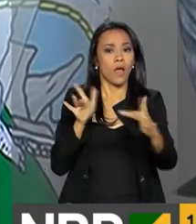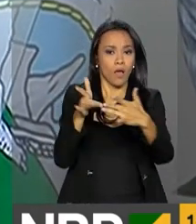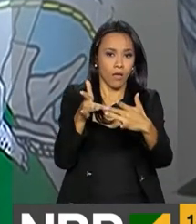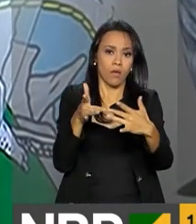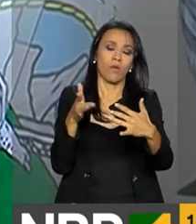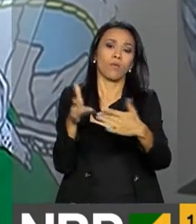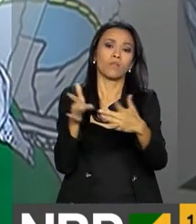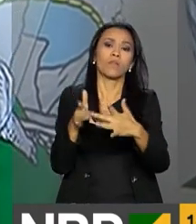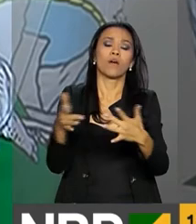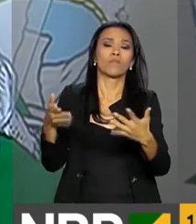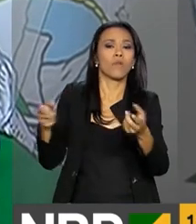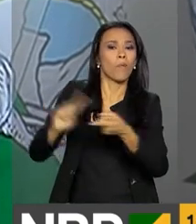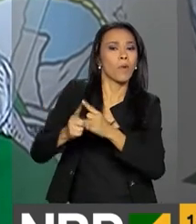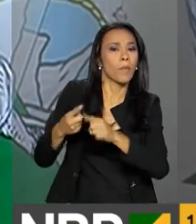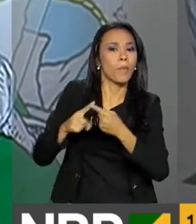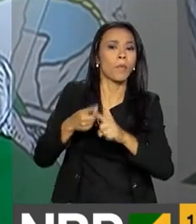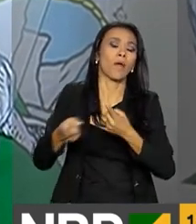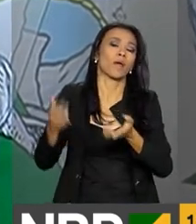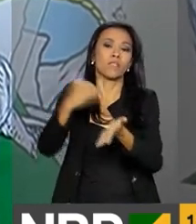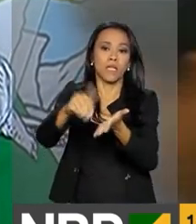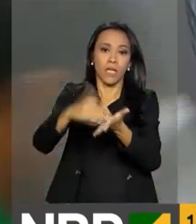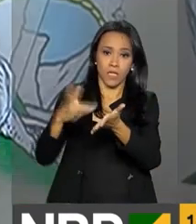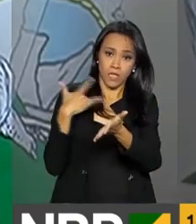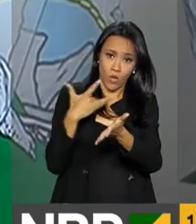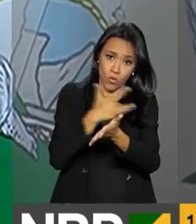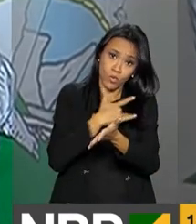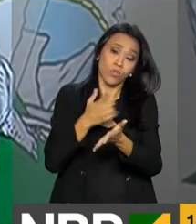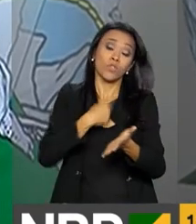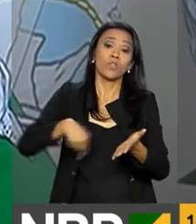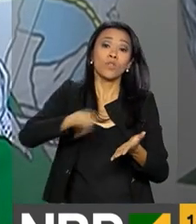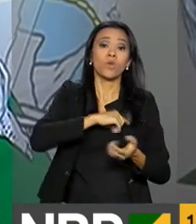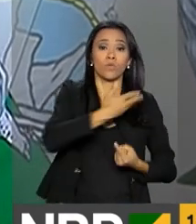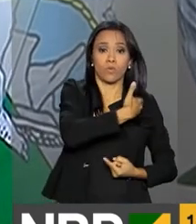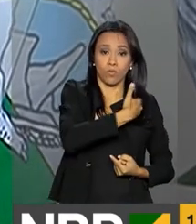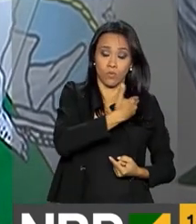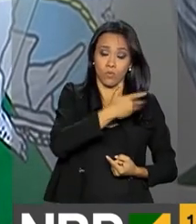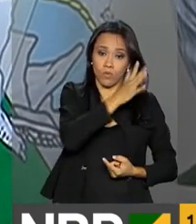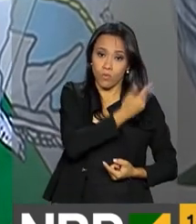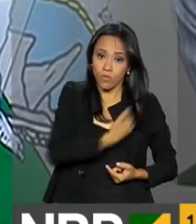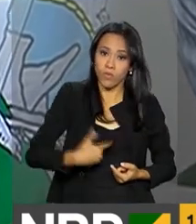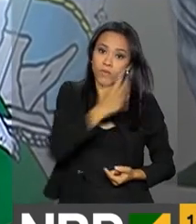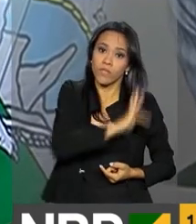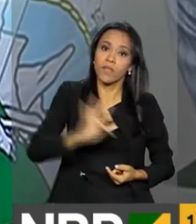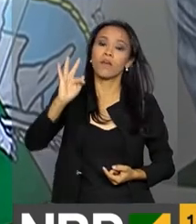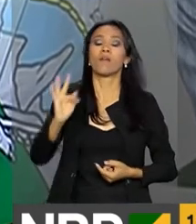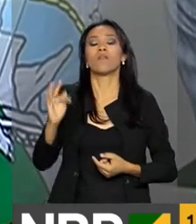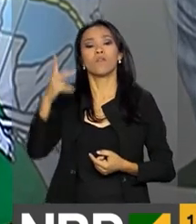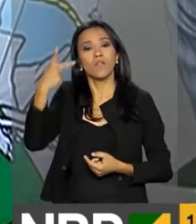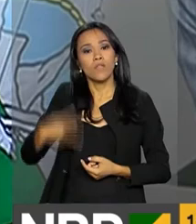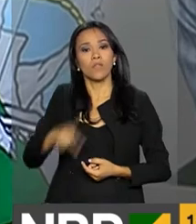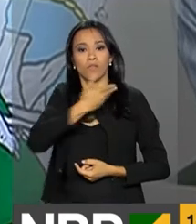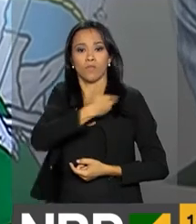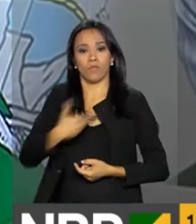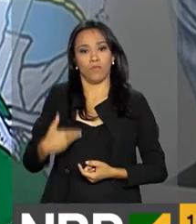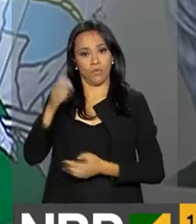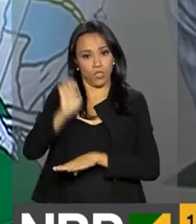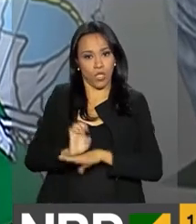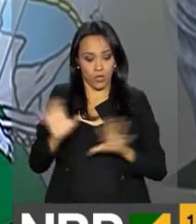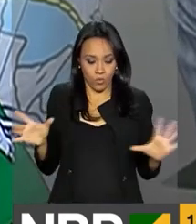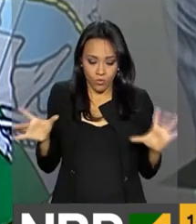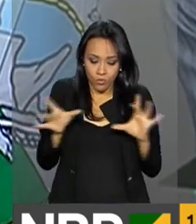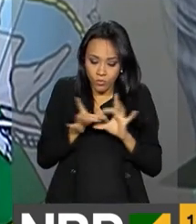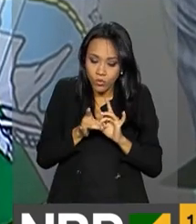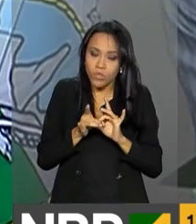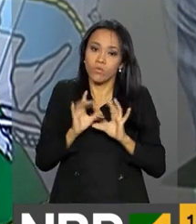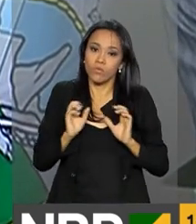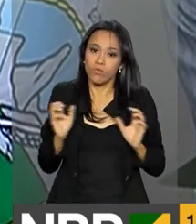que possamos juntos, União e Estado do Rio de Janeiro, acabarmos, concluirmos esta obra que me